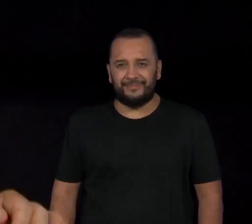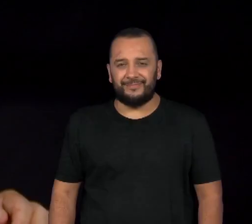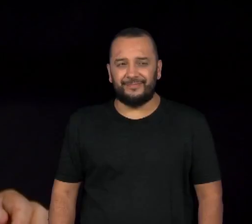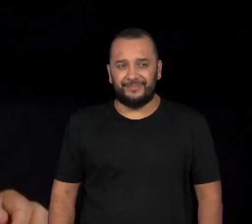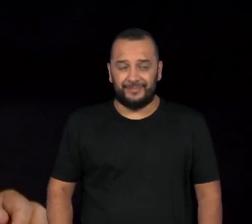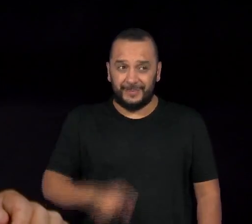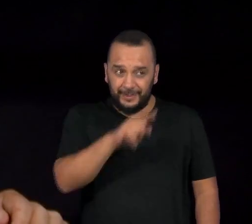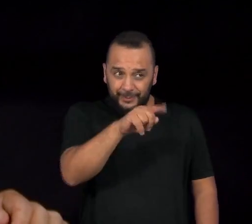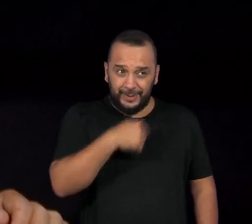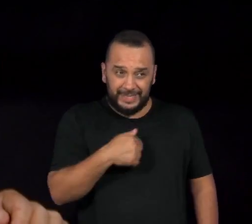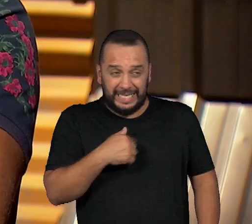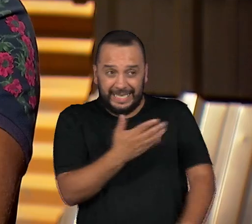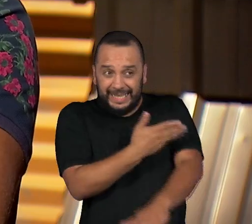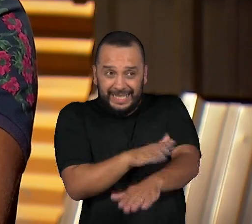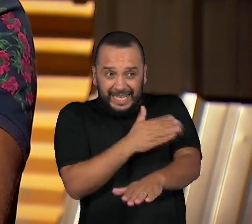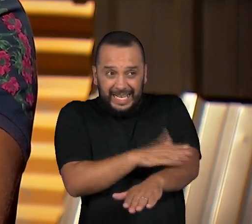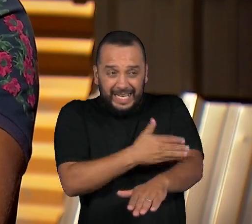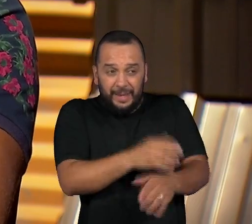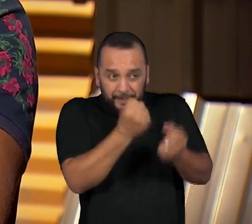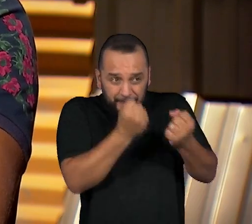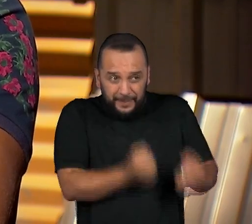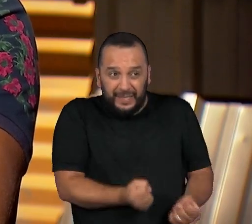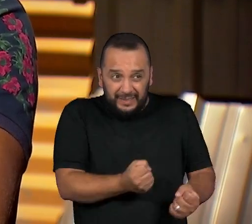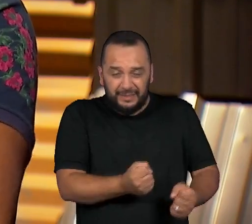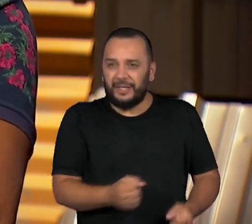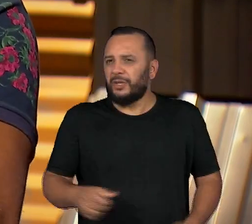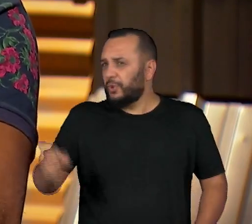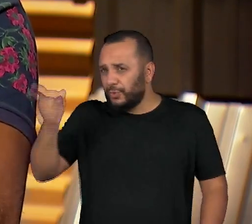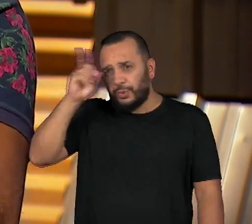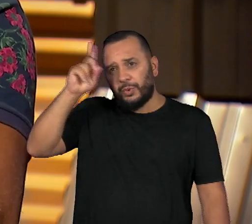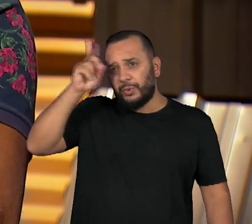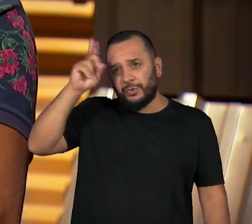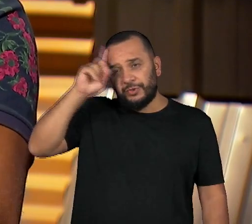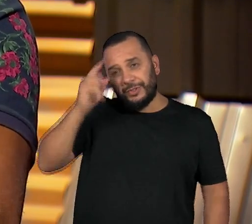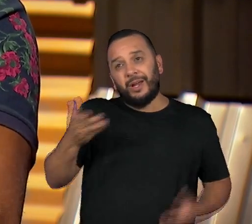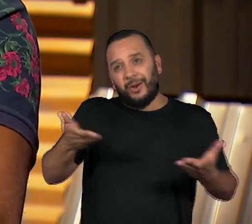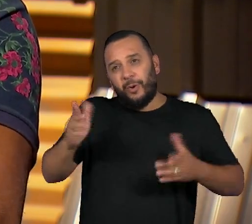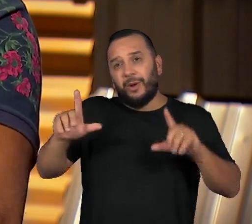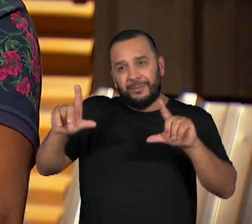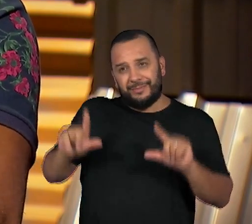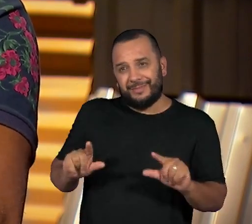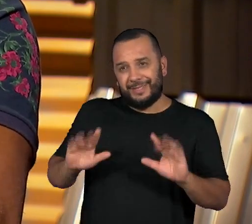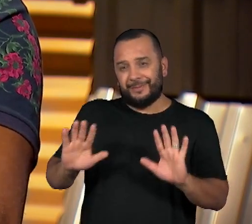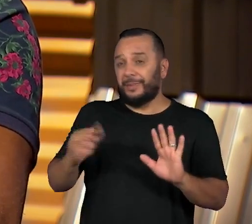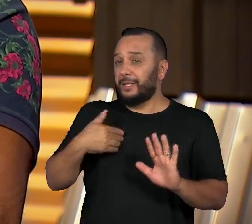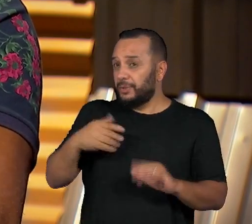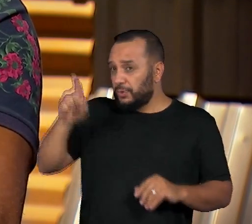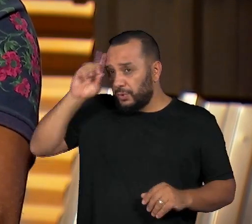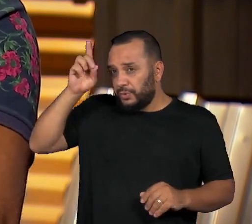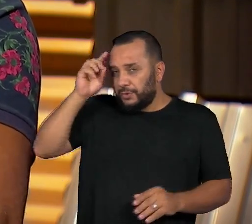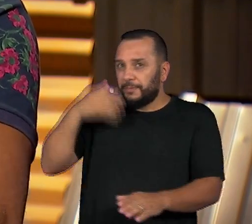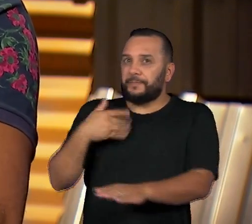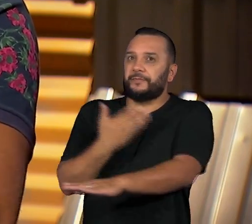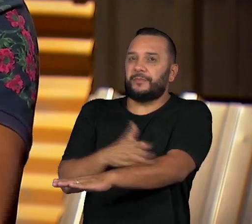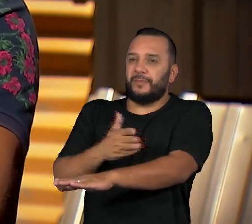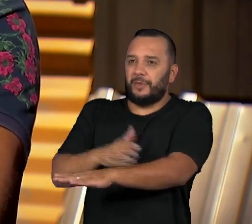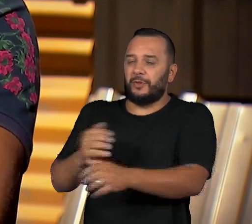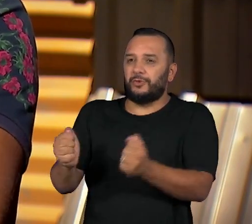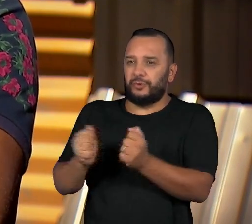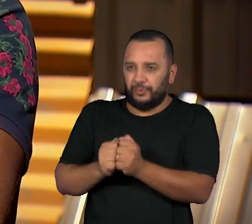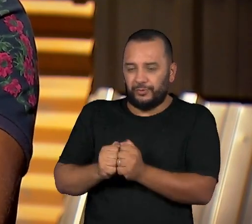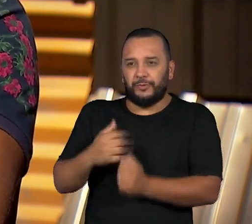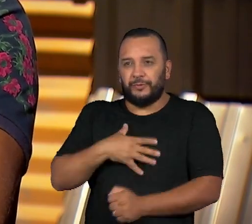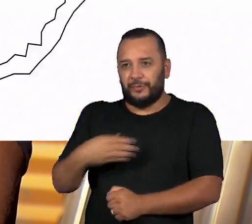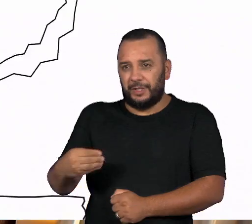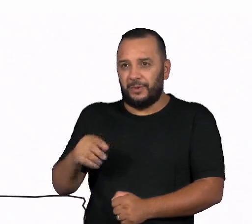Você ainda treina pesado? Treino todos os dias, né? Agora um pouco menos, mas eu treino todos os dias e ajudo os meus filhos a treinar,